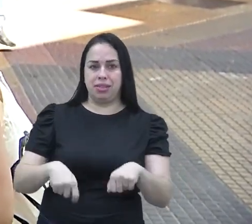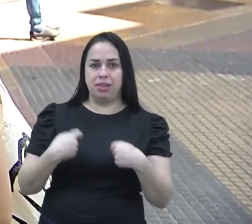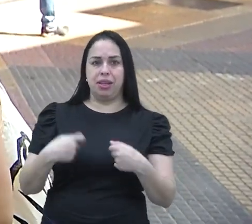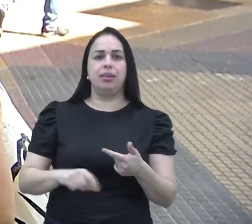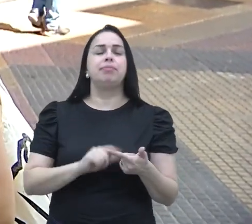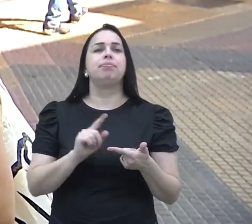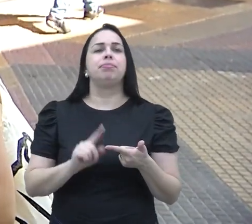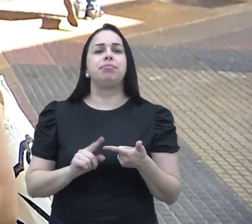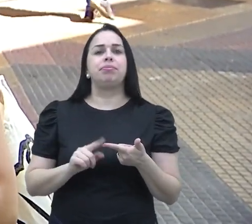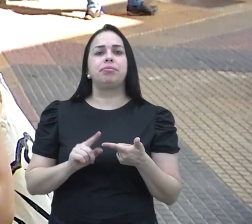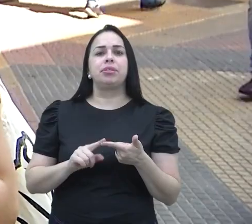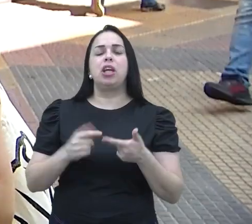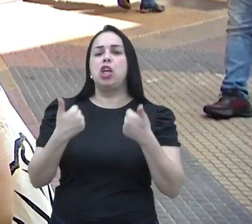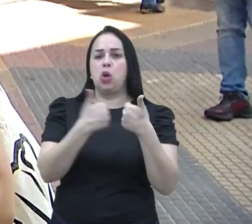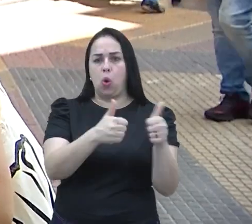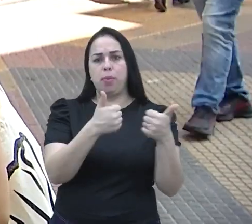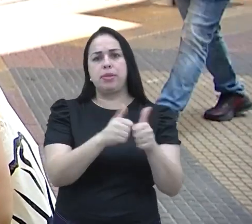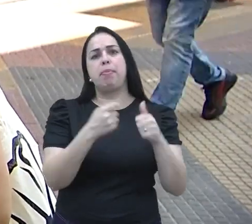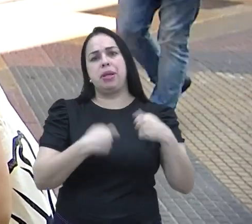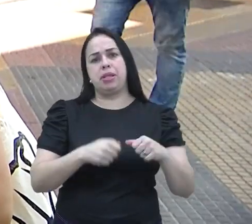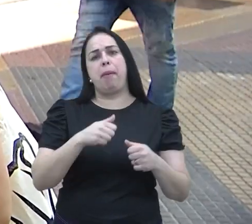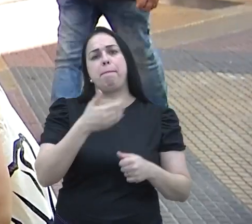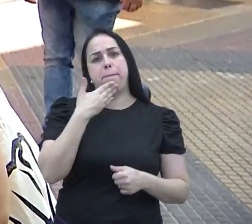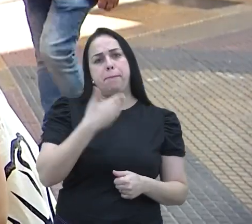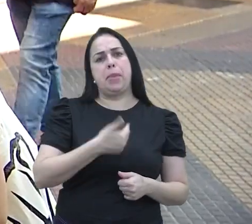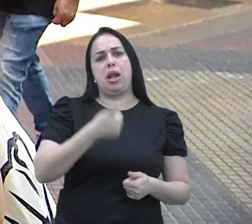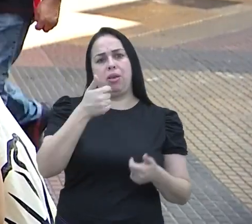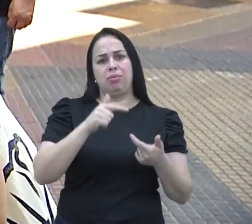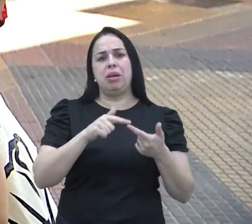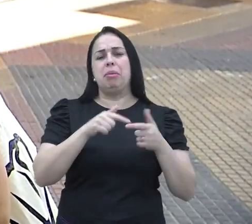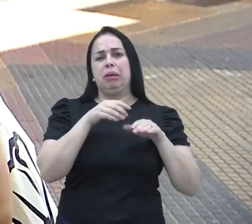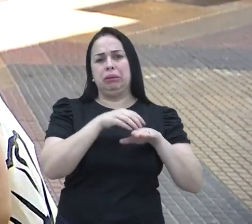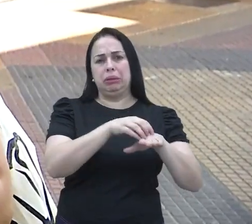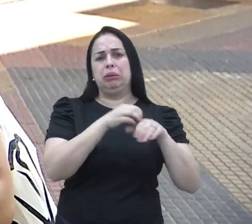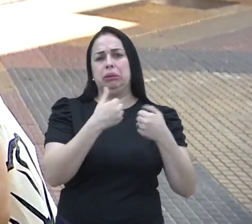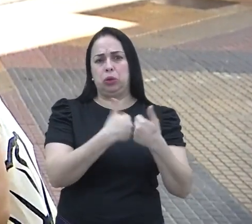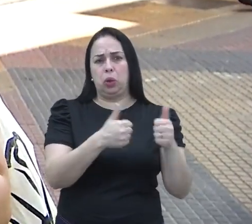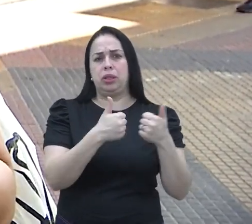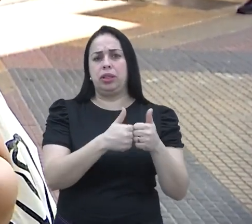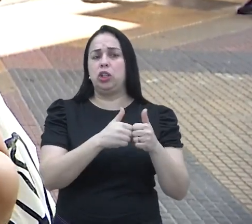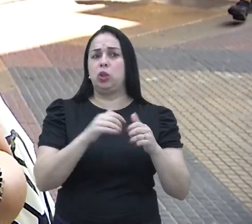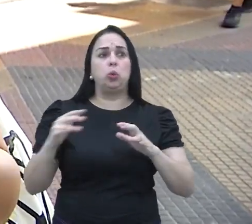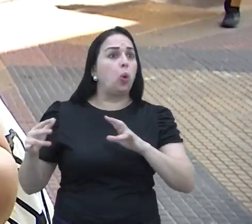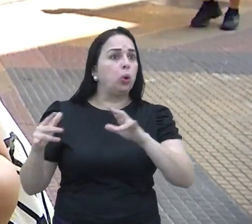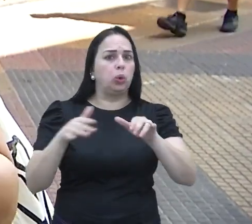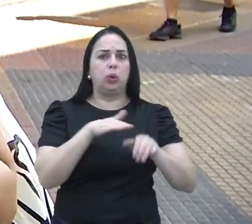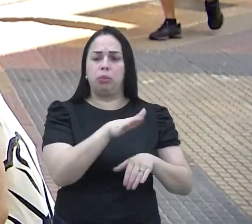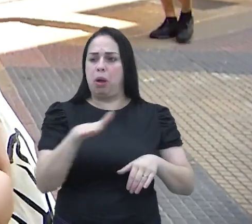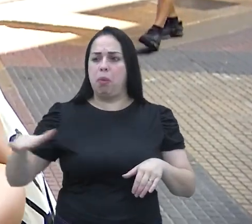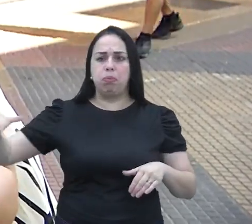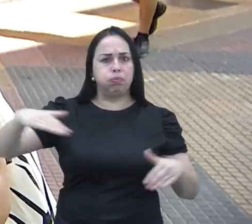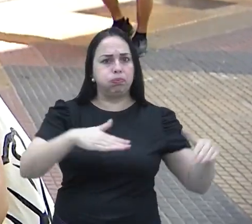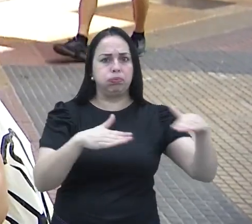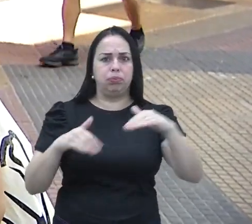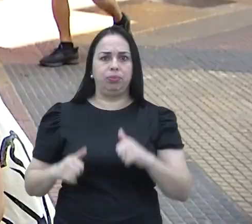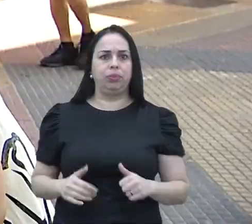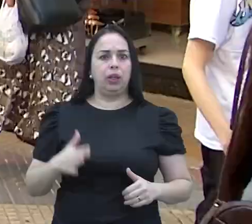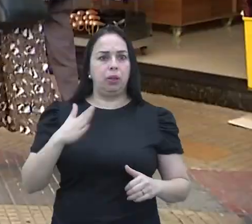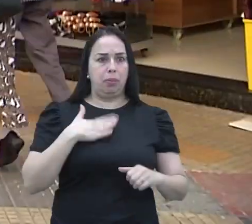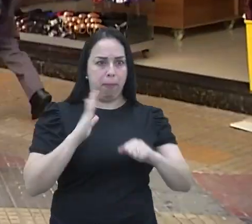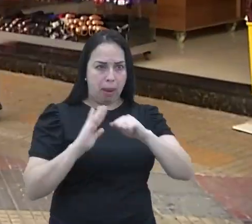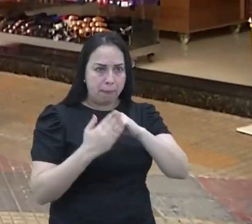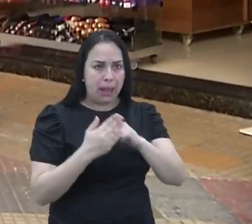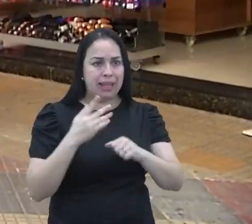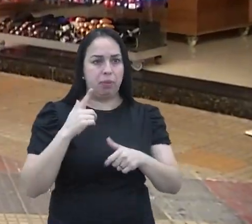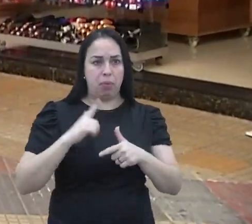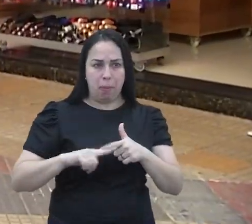acessibilidade e também melhoria dos ônibus, que é mais transporte público em todas as regiões para chegar aqui no centro.